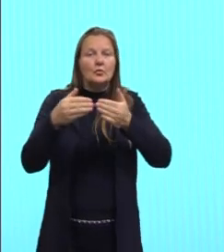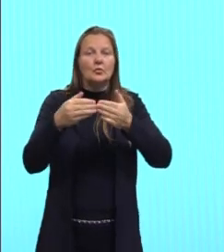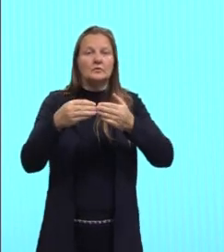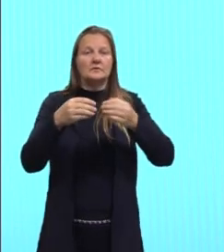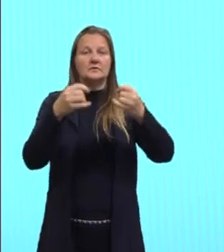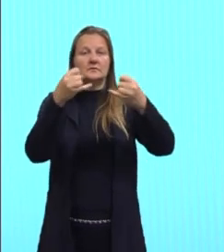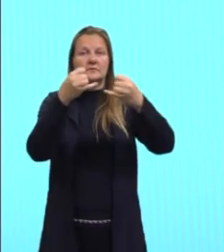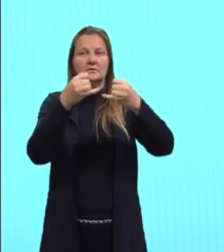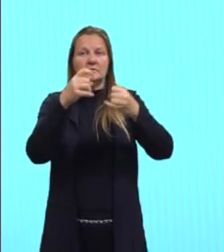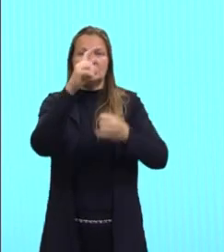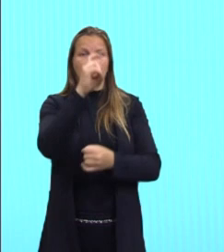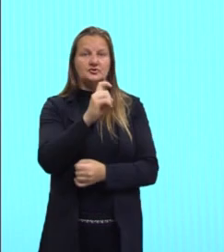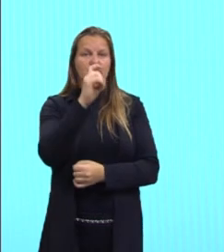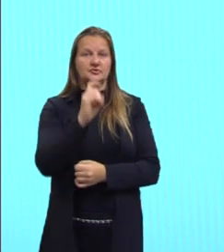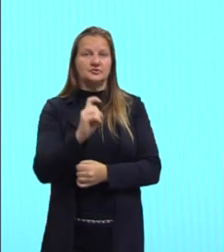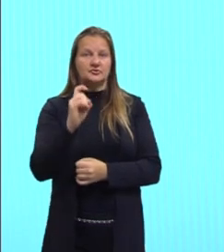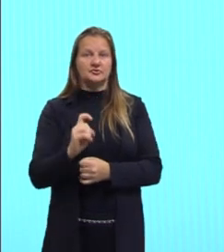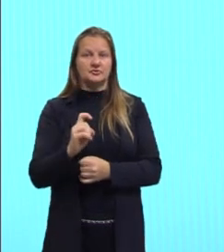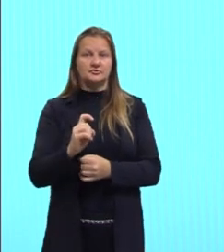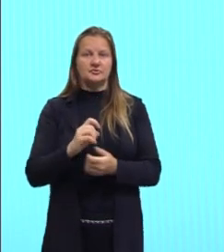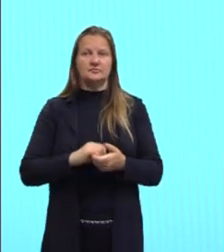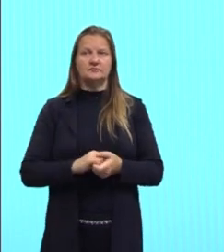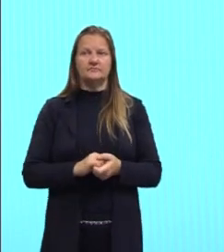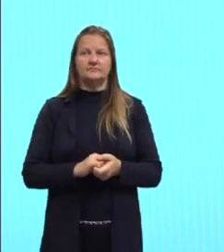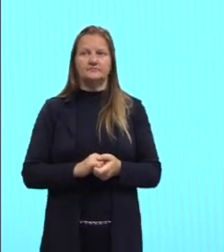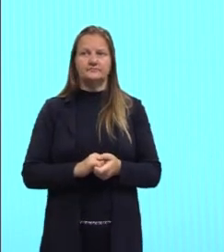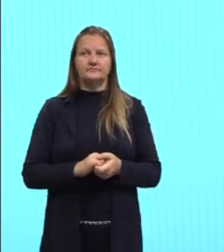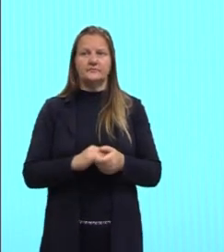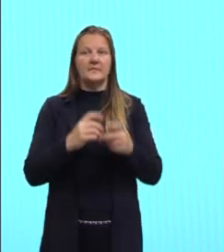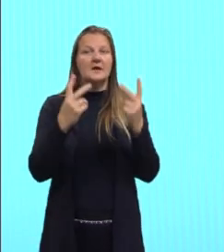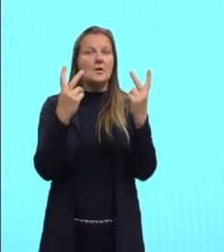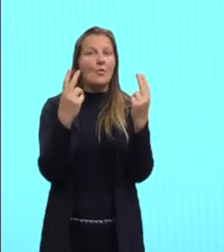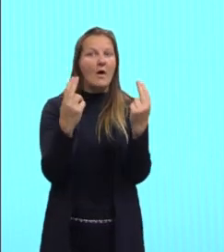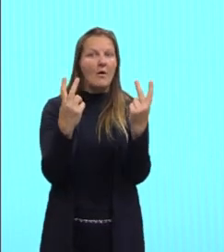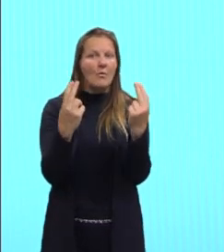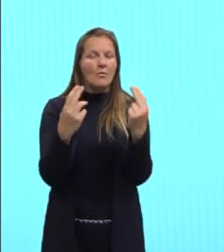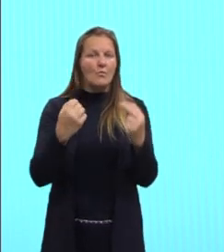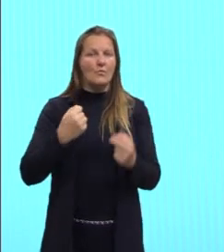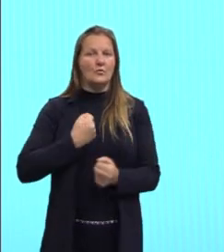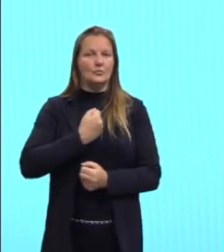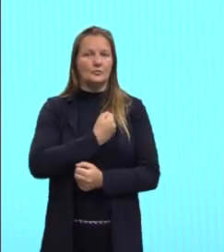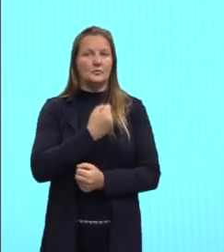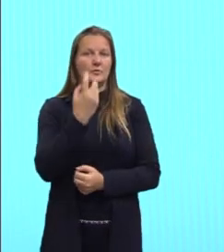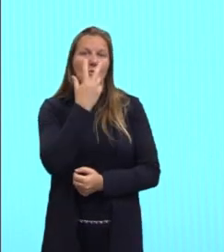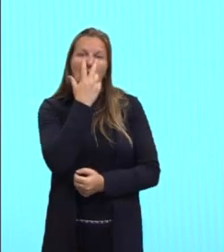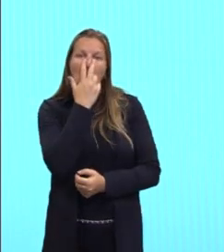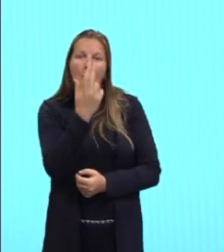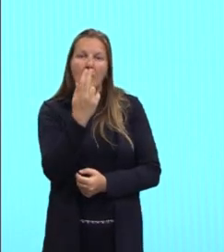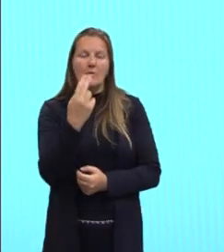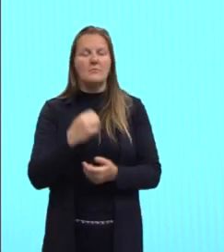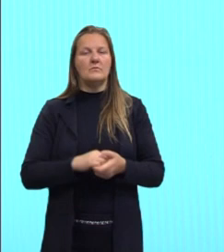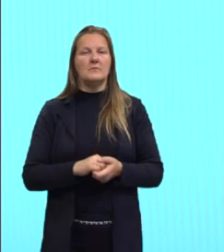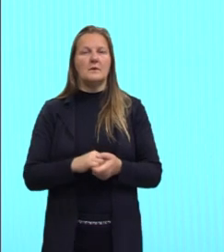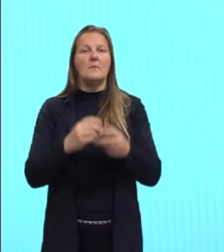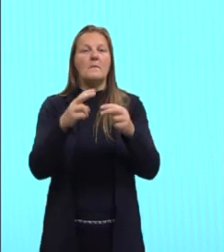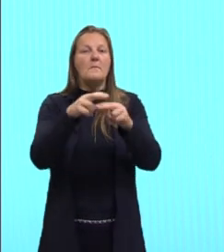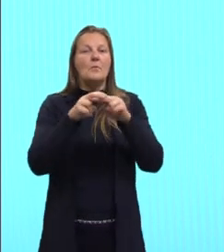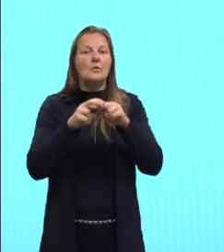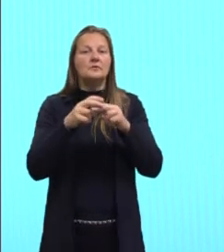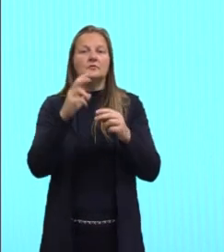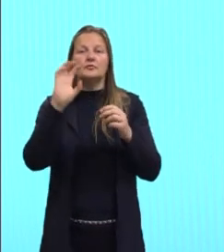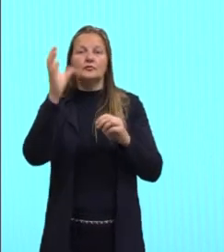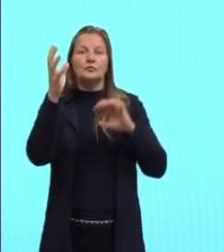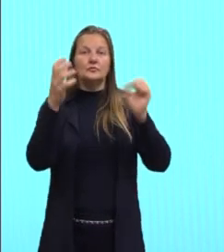letrinhas x de todas as equações elas vão ter o mesmo valor então por isso que a gente fala que elas têm mesmas